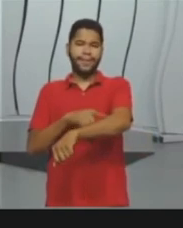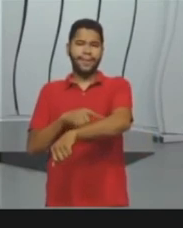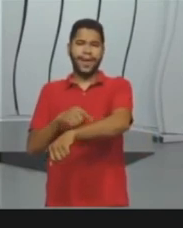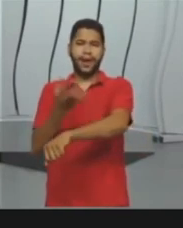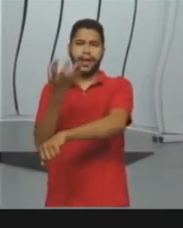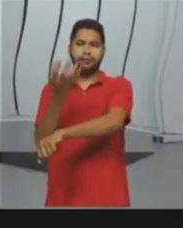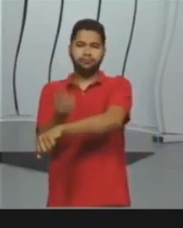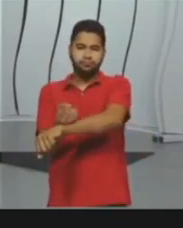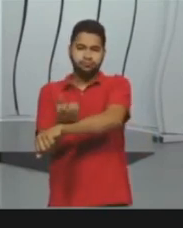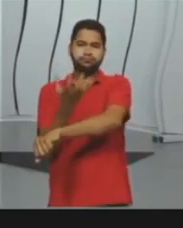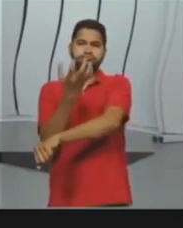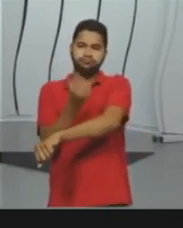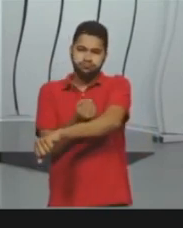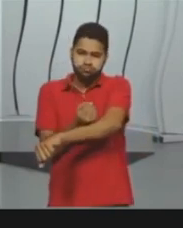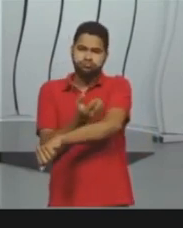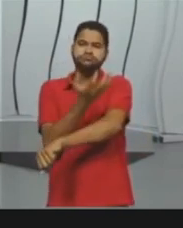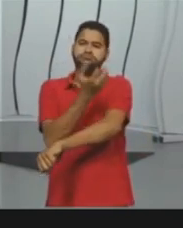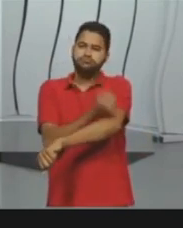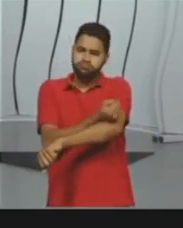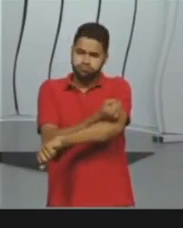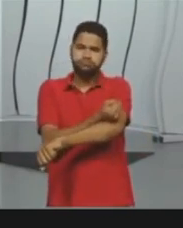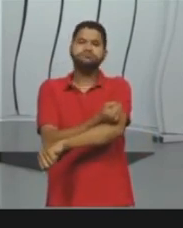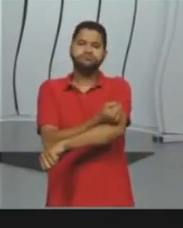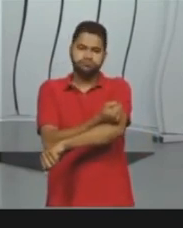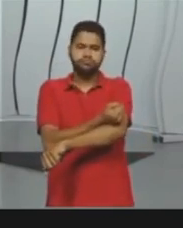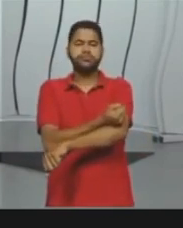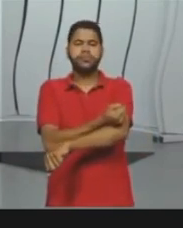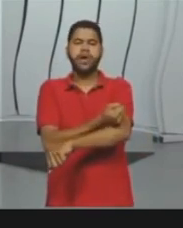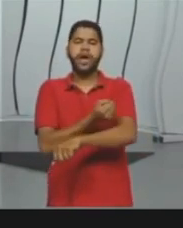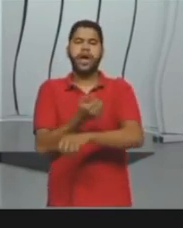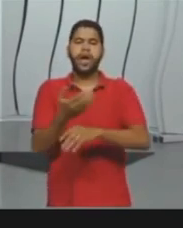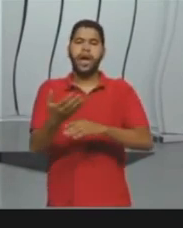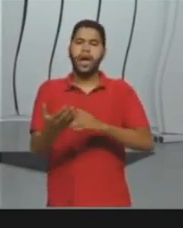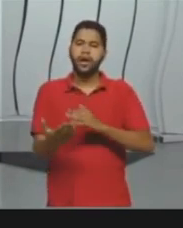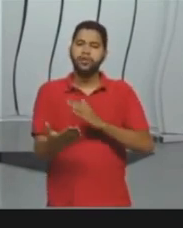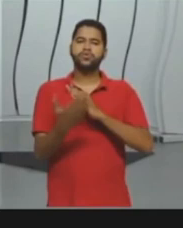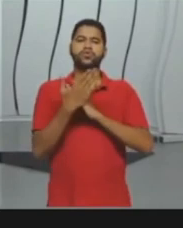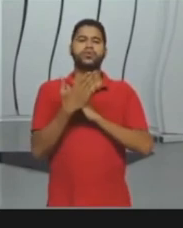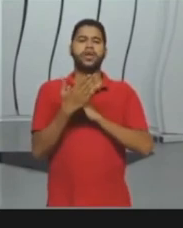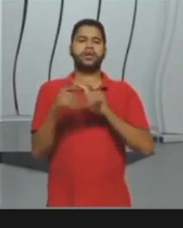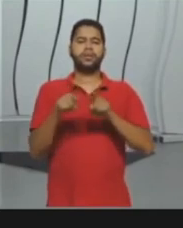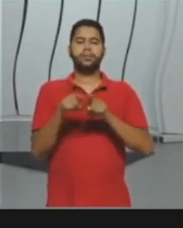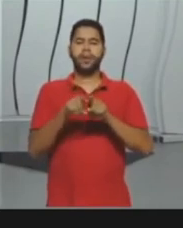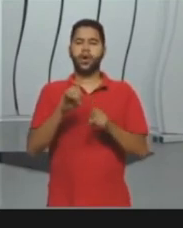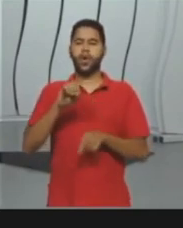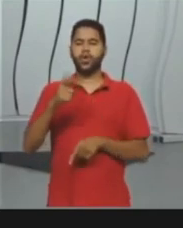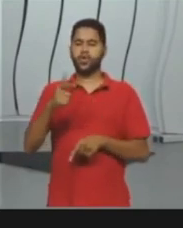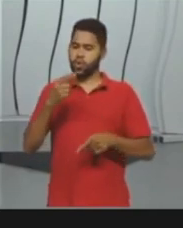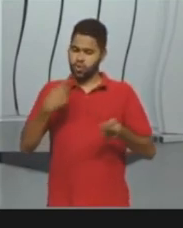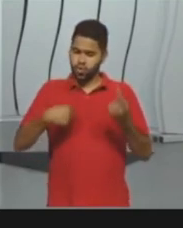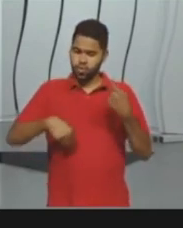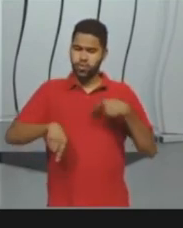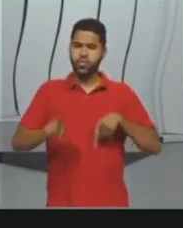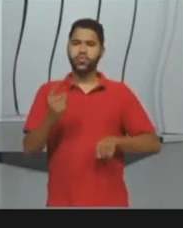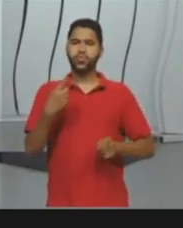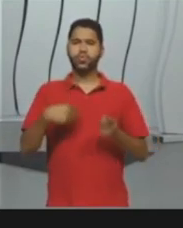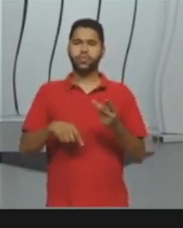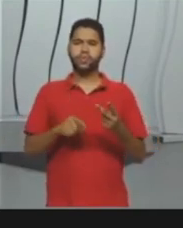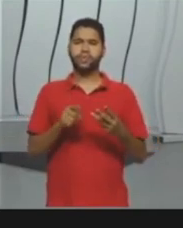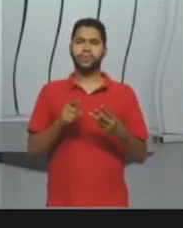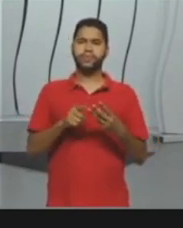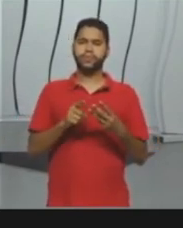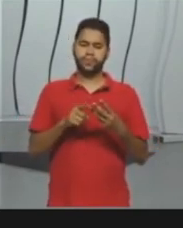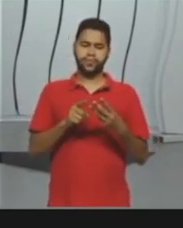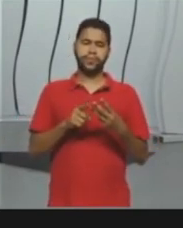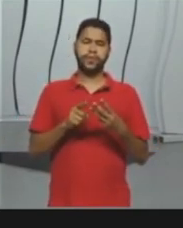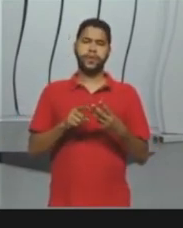da pele. O oxigênio vai atravessar a pele e vai ajudar a fornecer oxigênio para o corpo desse animal.